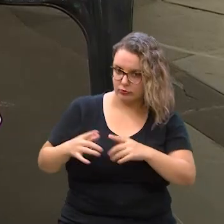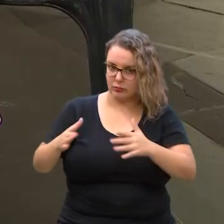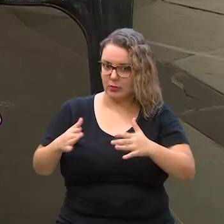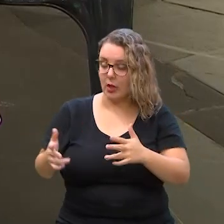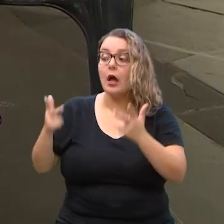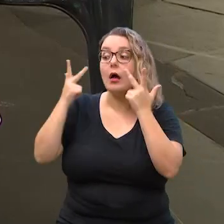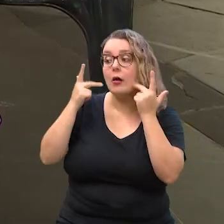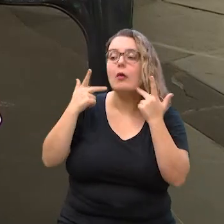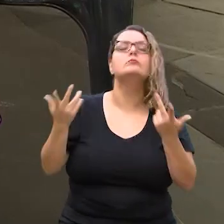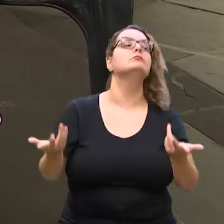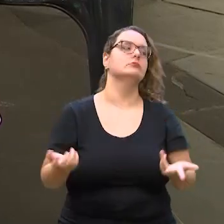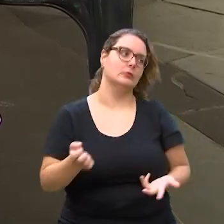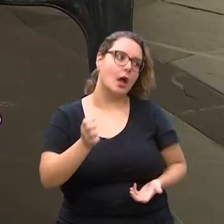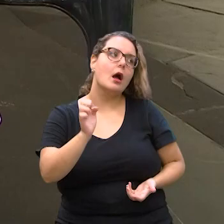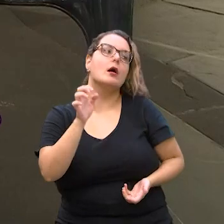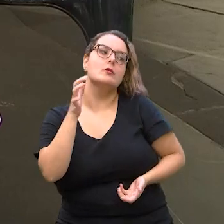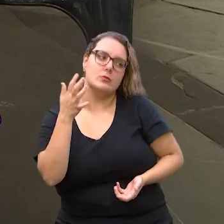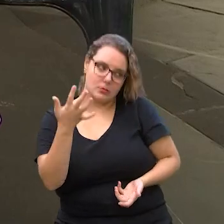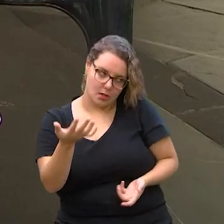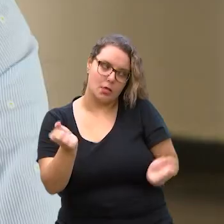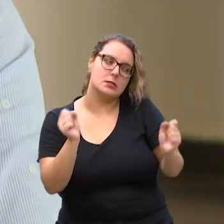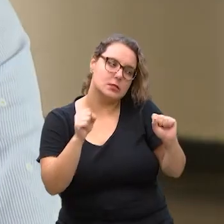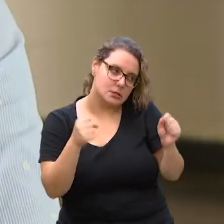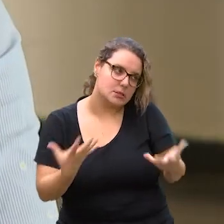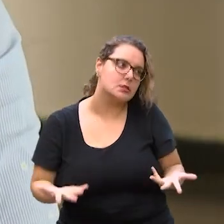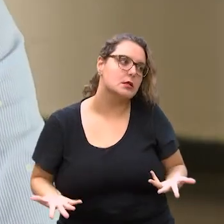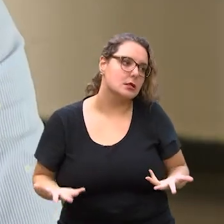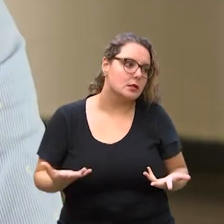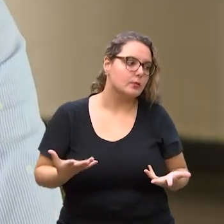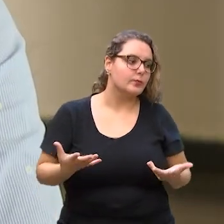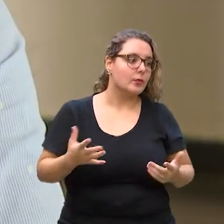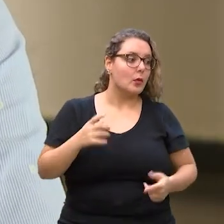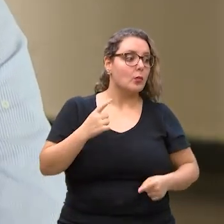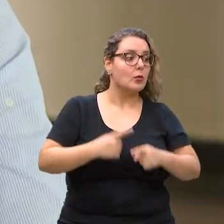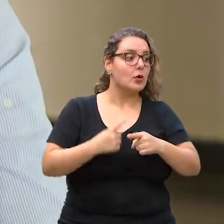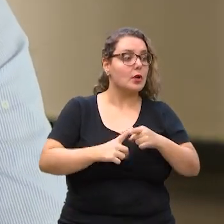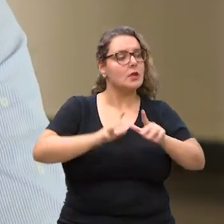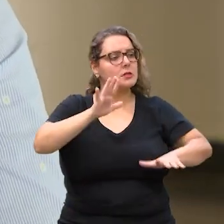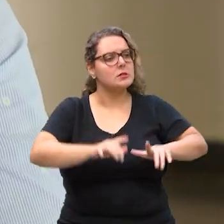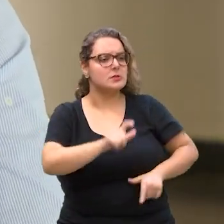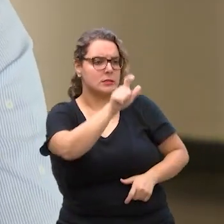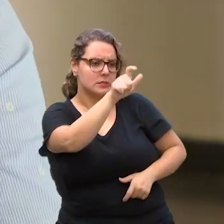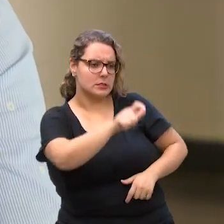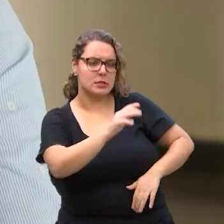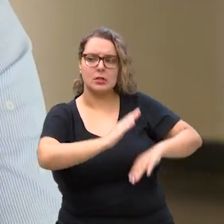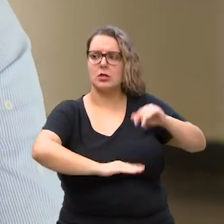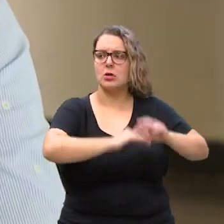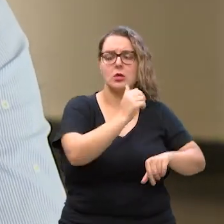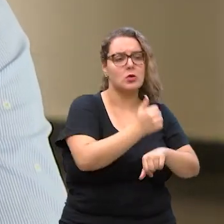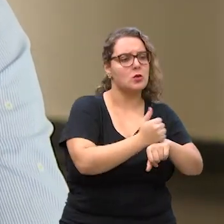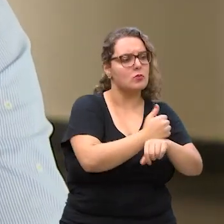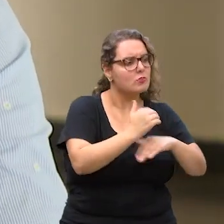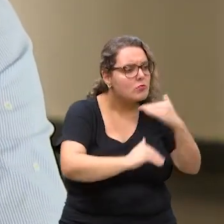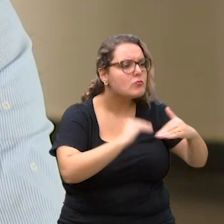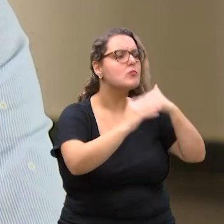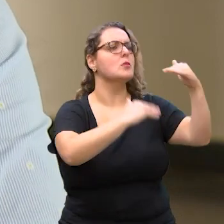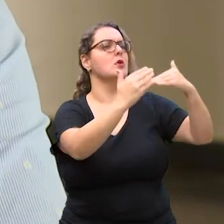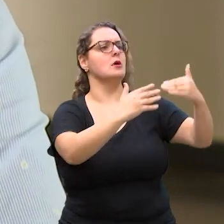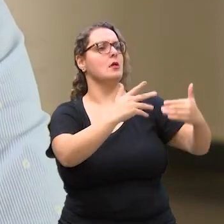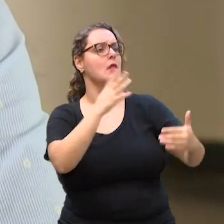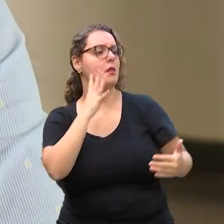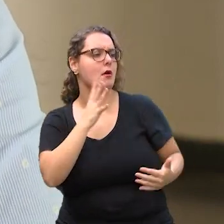mais comum do que a gente imagina, né? Acontece, realmente, exatamente por isso. Às vezes é um atleta que vem de um ano muito bom, de uma evolução